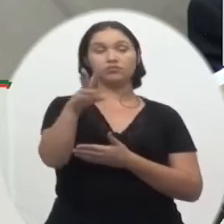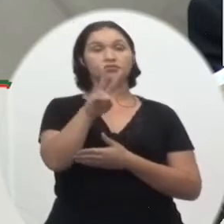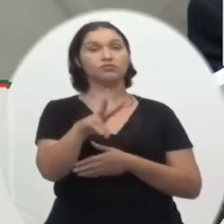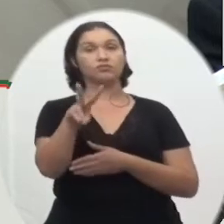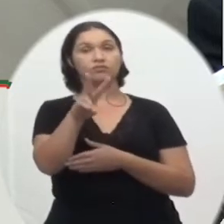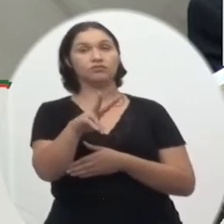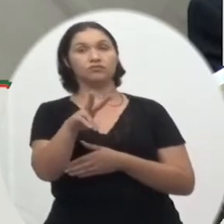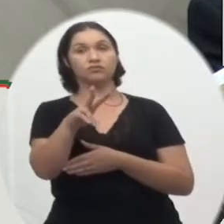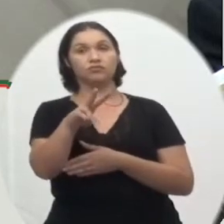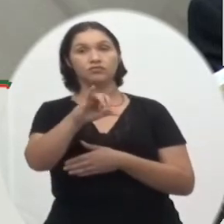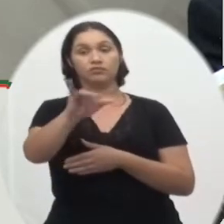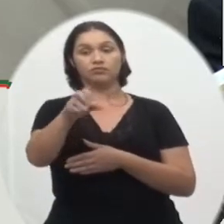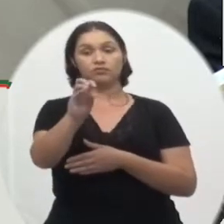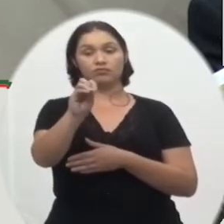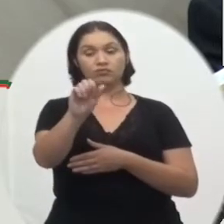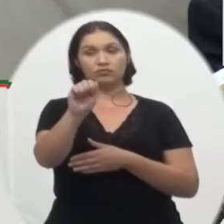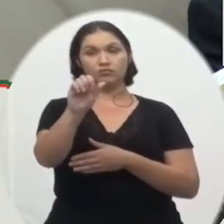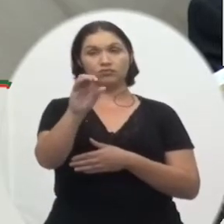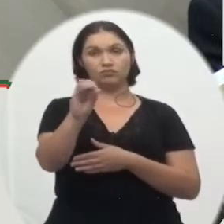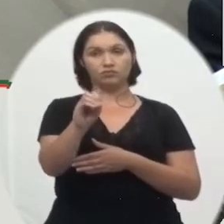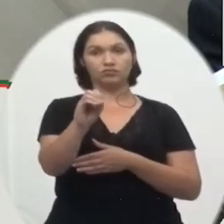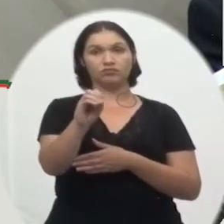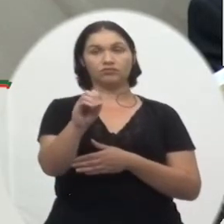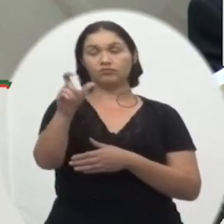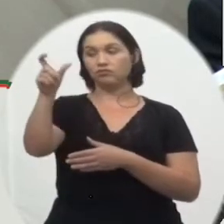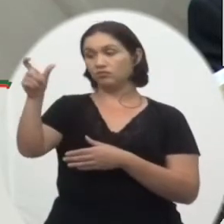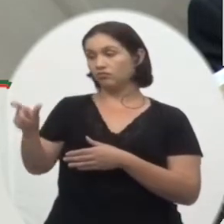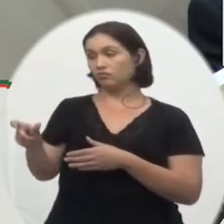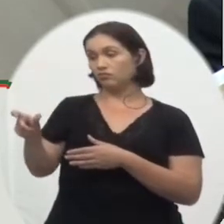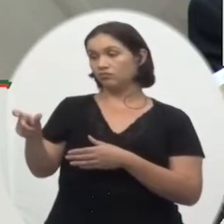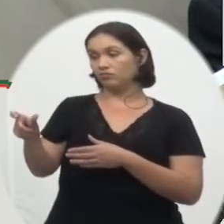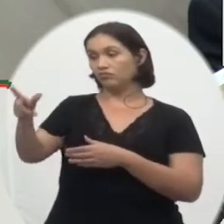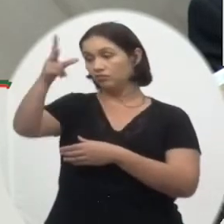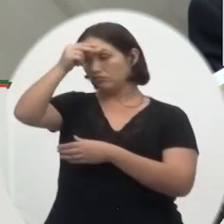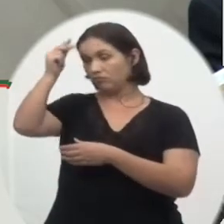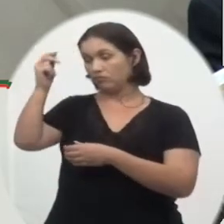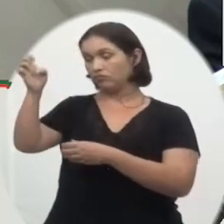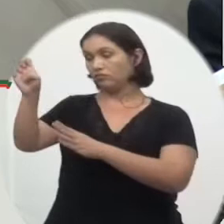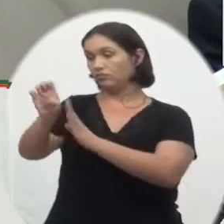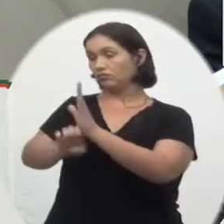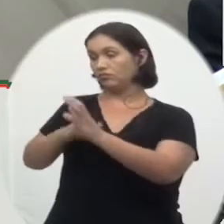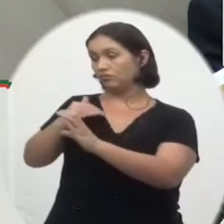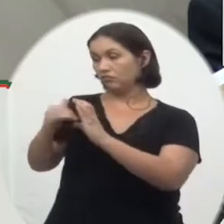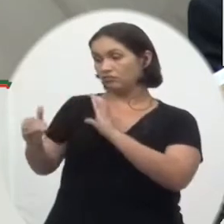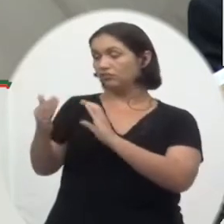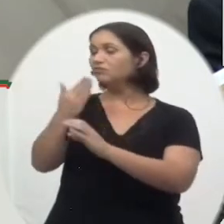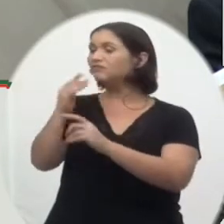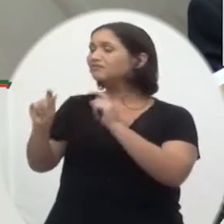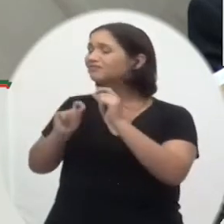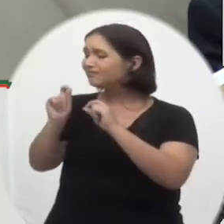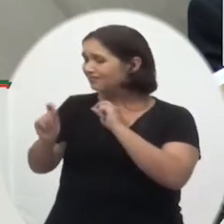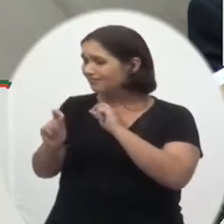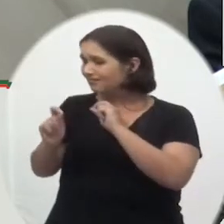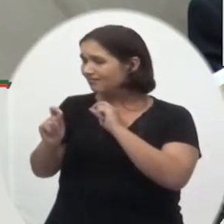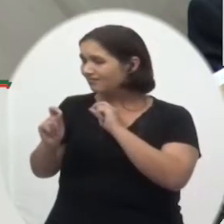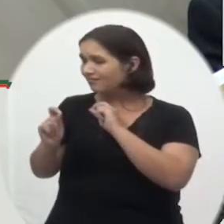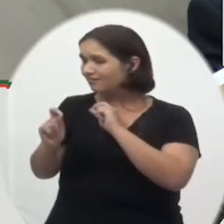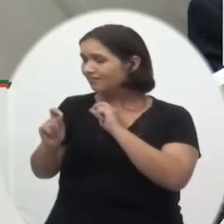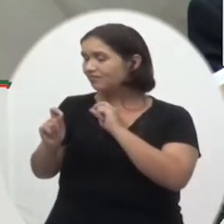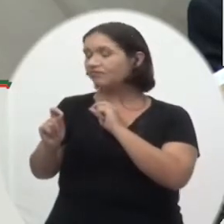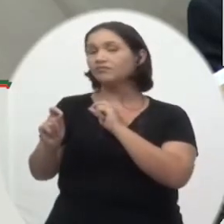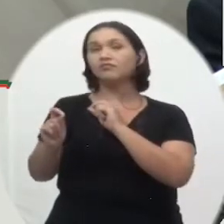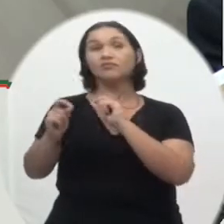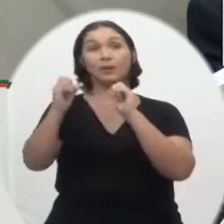294/2019, de autoria do vereador João Batista Belloli, assunto envio do expediente ao prefeito municipal, questionando se existe possibilidade de que